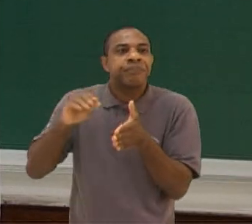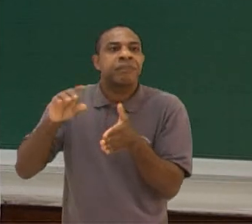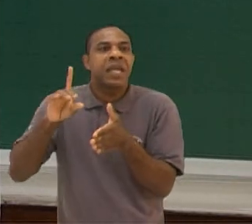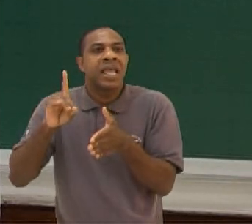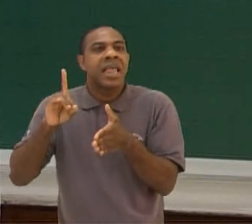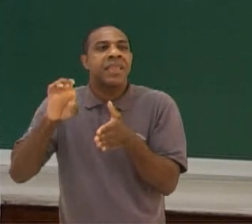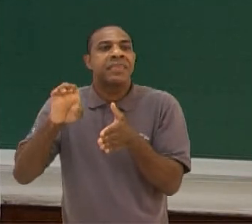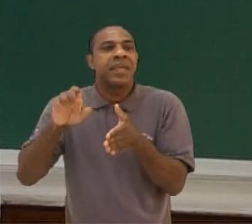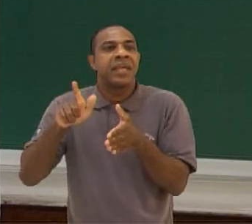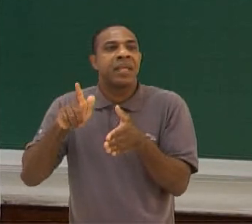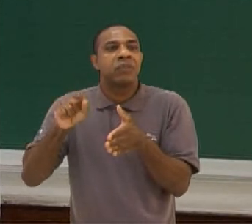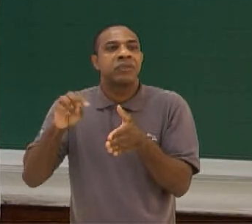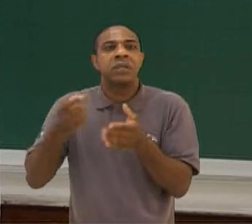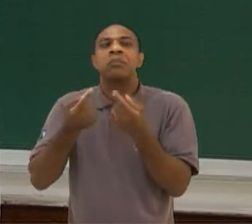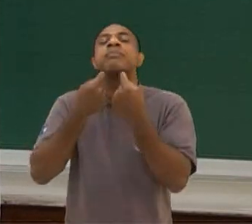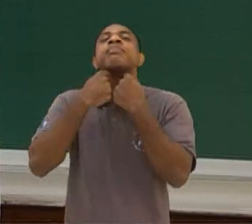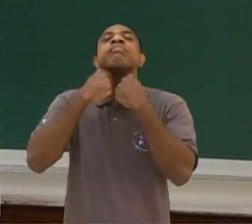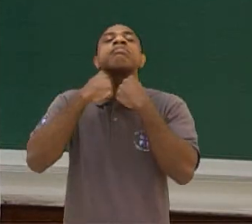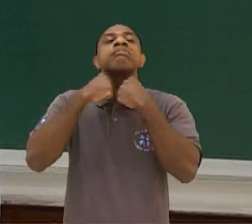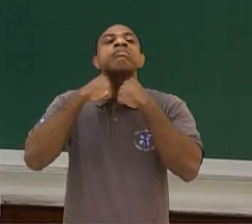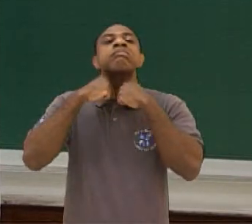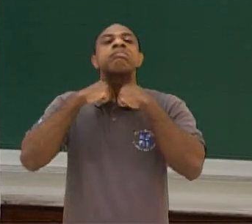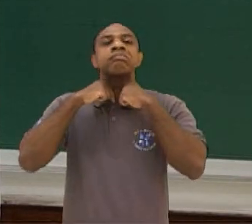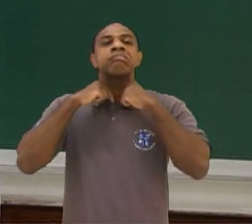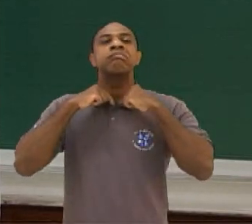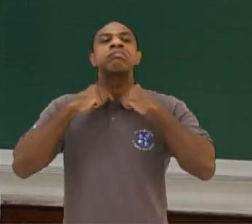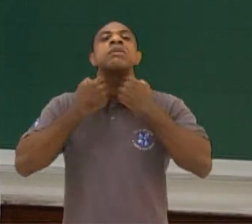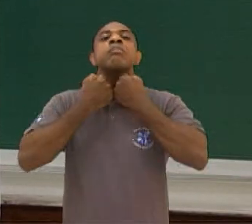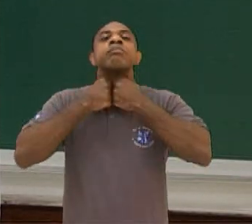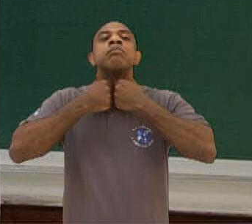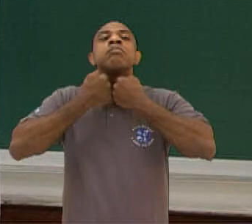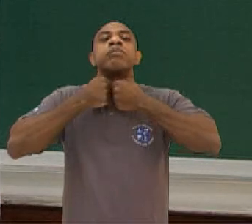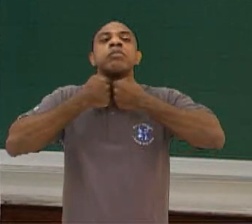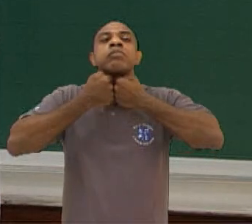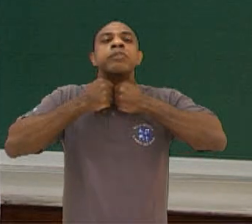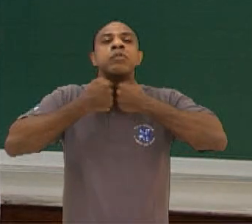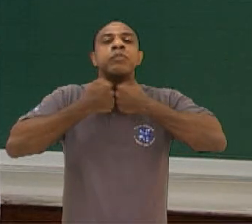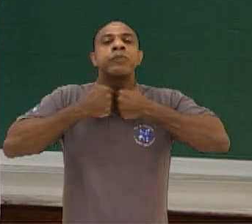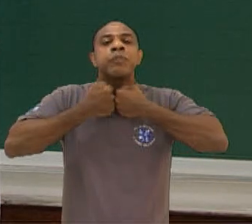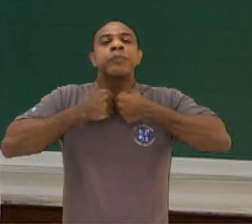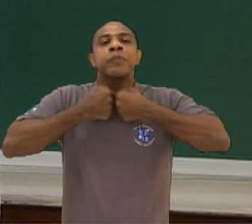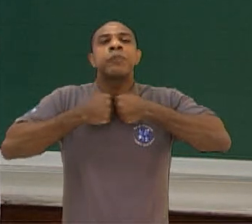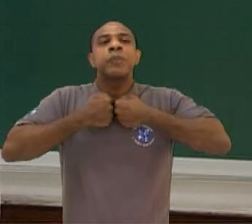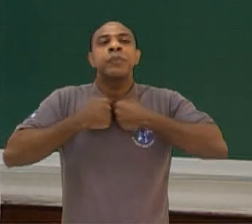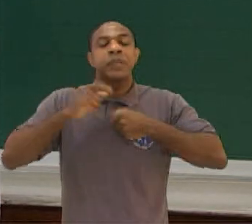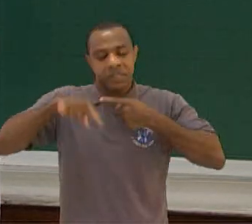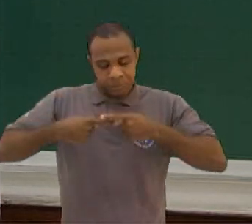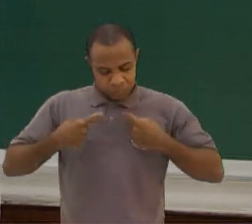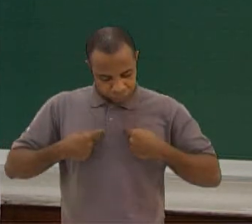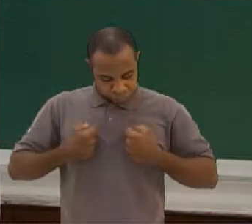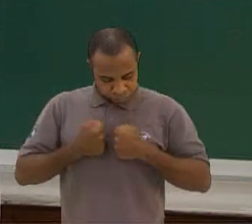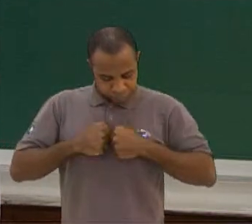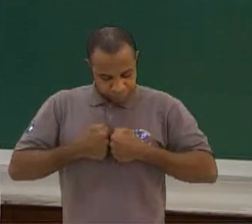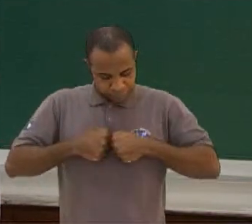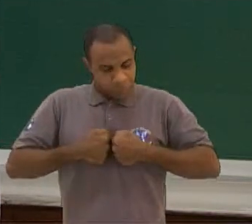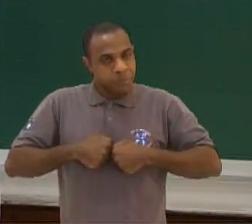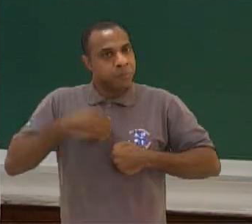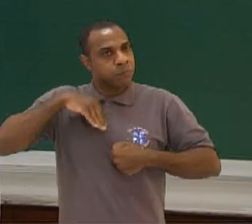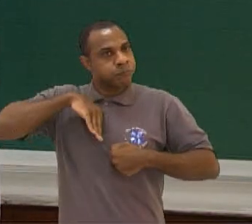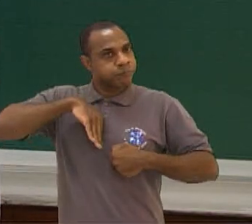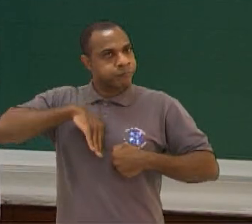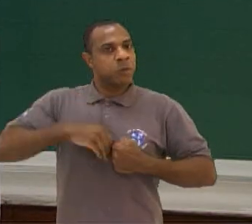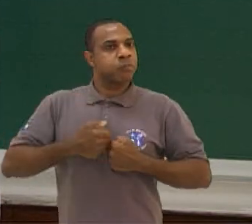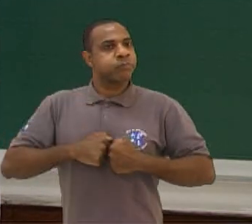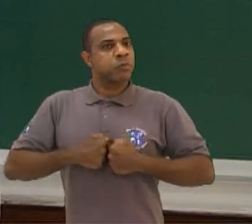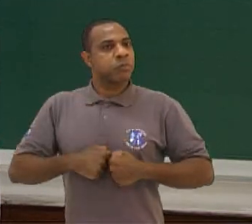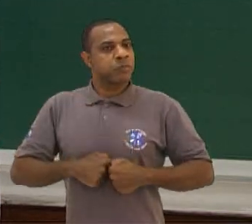ou seja, você vai engolir o alimento, que vai passar pela faringe e depois pelo esôfago. E pelos movimentos peristálticos que nós já mencionamos na